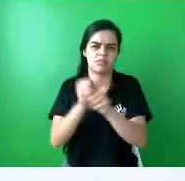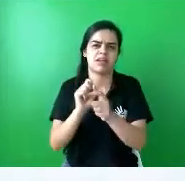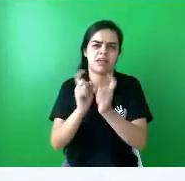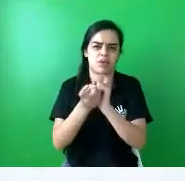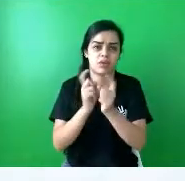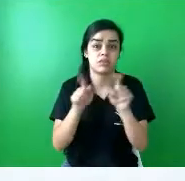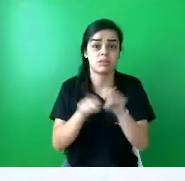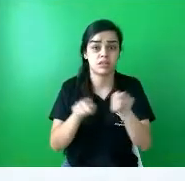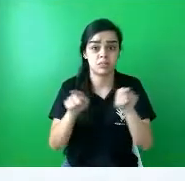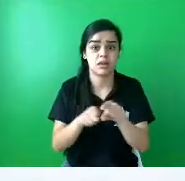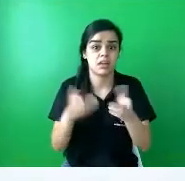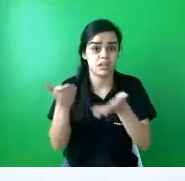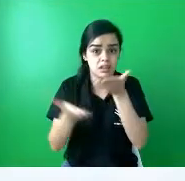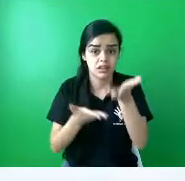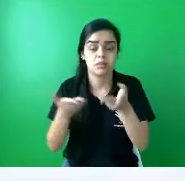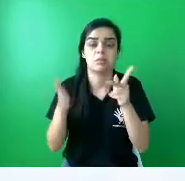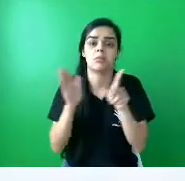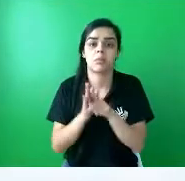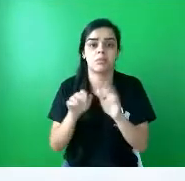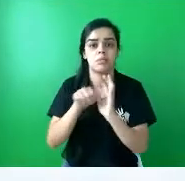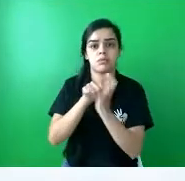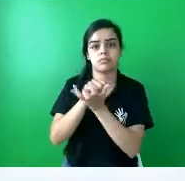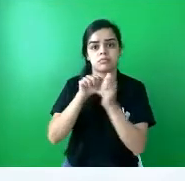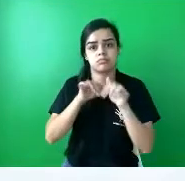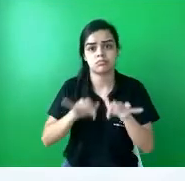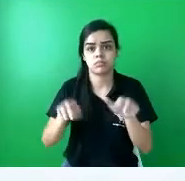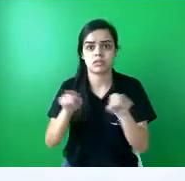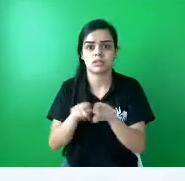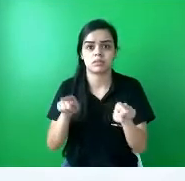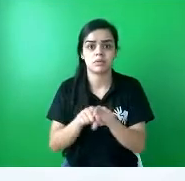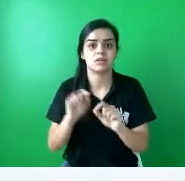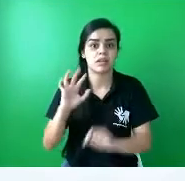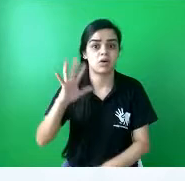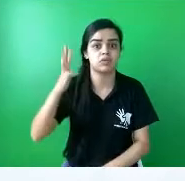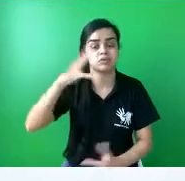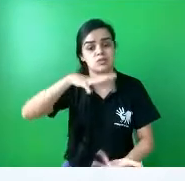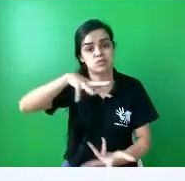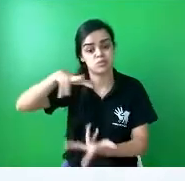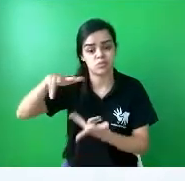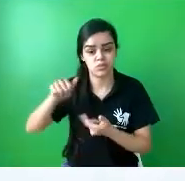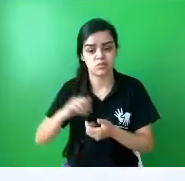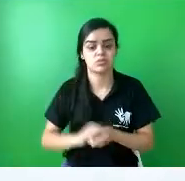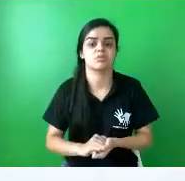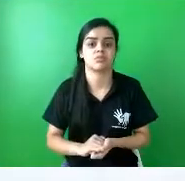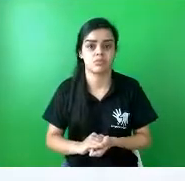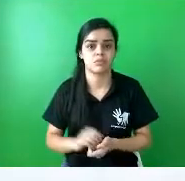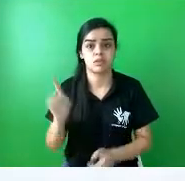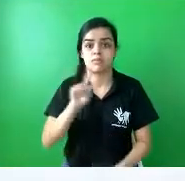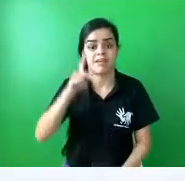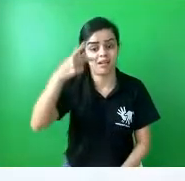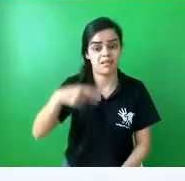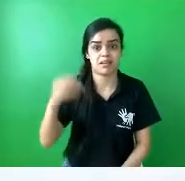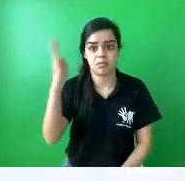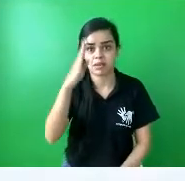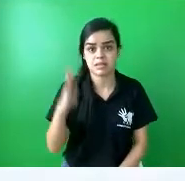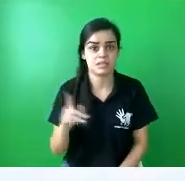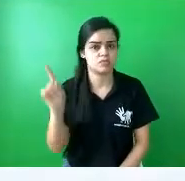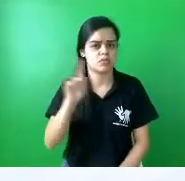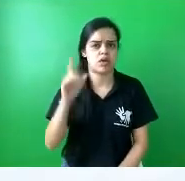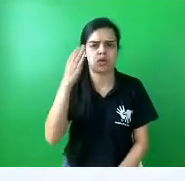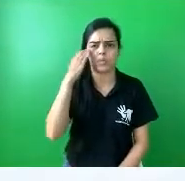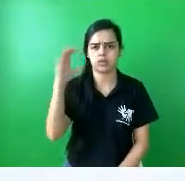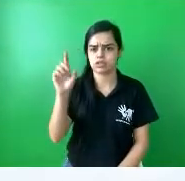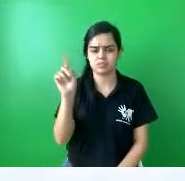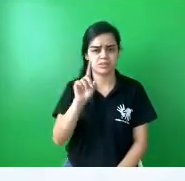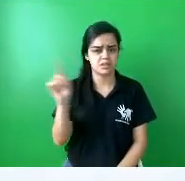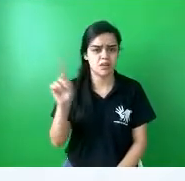também, inclusive tratando sobre o Covid, sobre as áreas de lazer, sobre o que está acontecendo no mundo. Então, assim, não é só o Brasil, não é só Curitiba, não é só